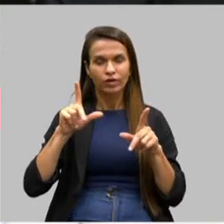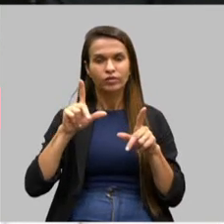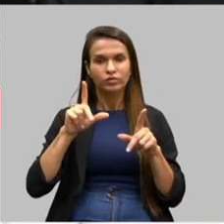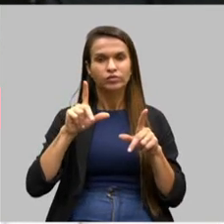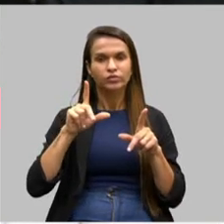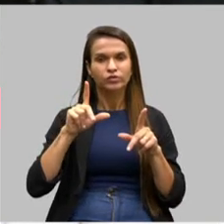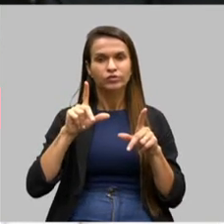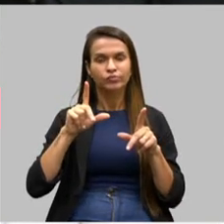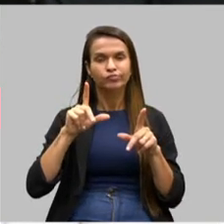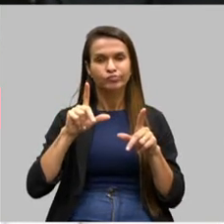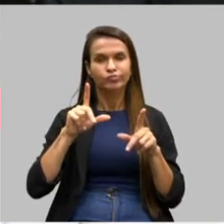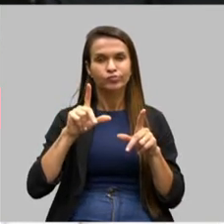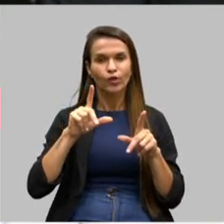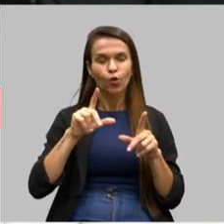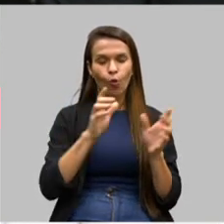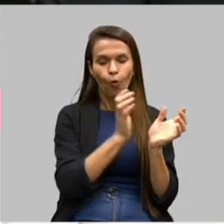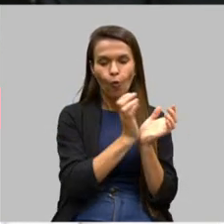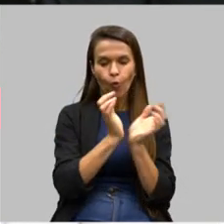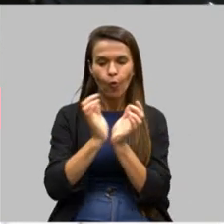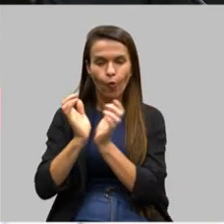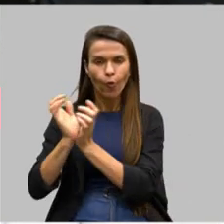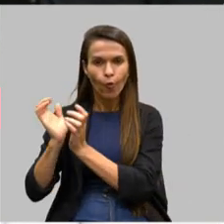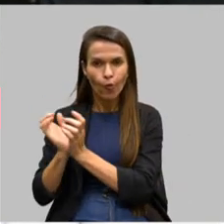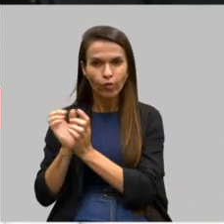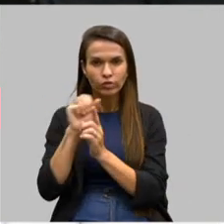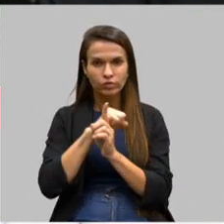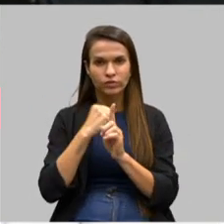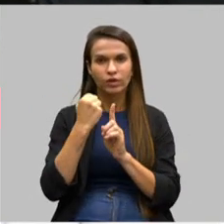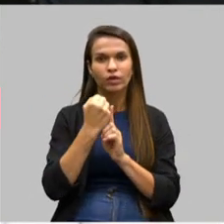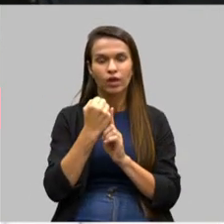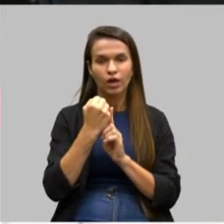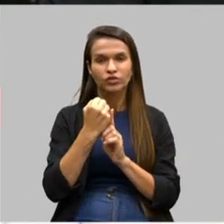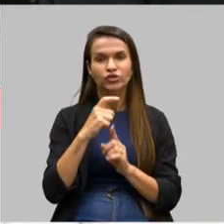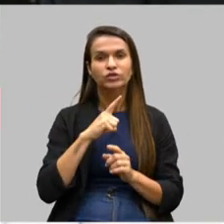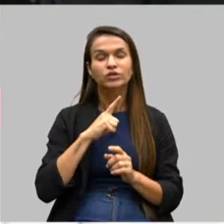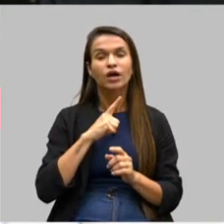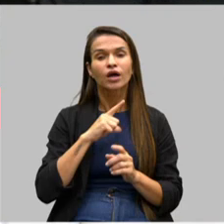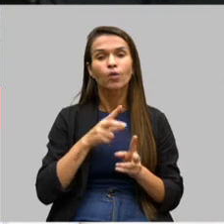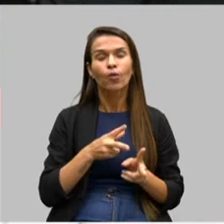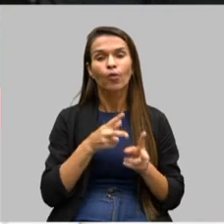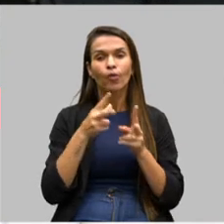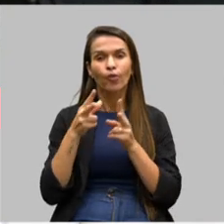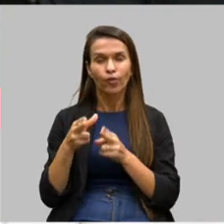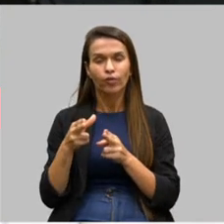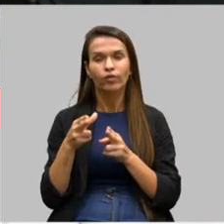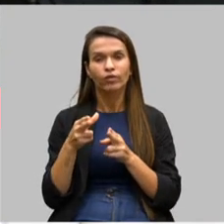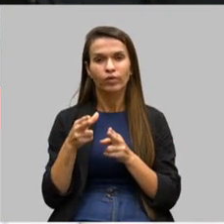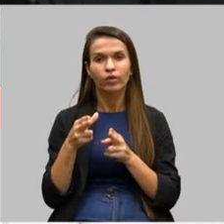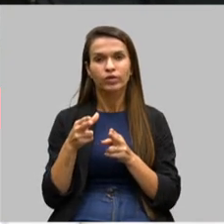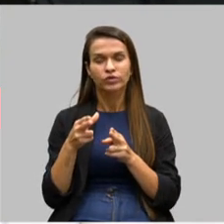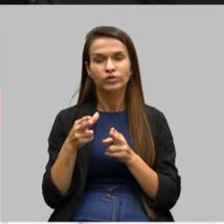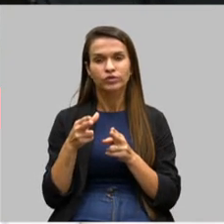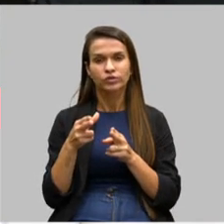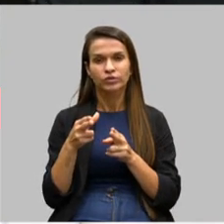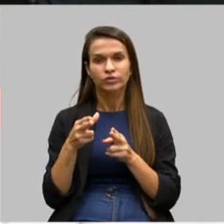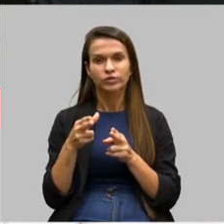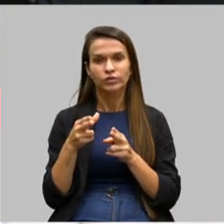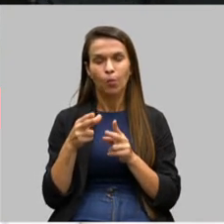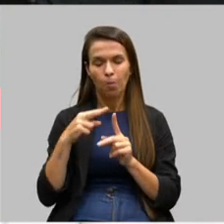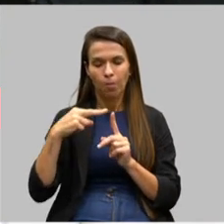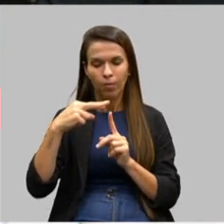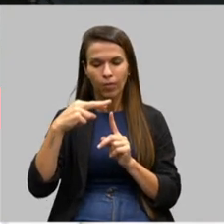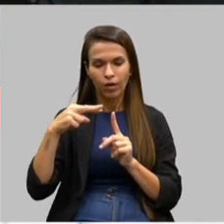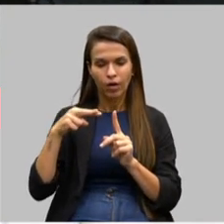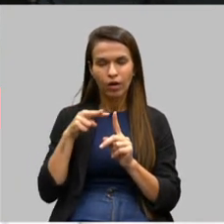da população. Então, ou seja, tem um recorte também do ponto de vista